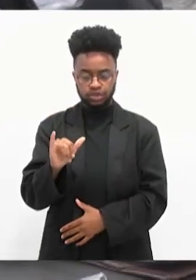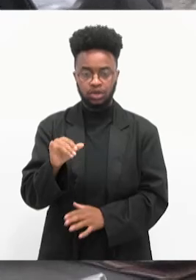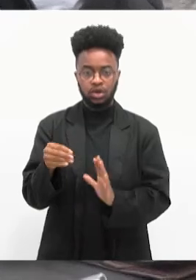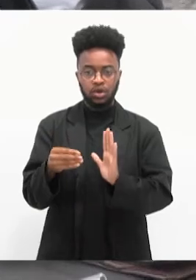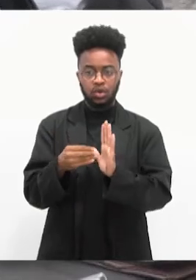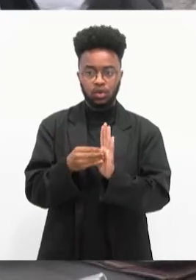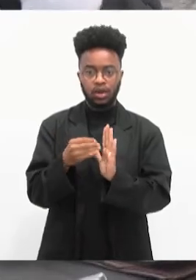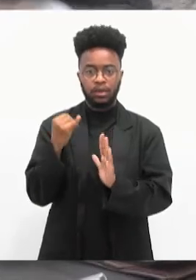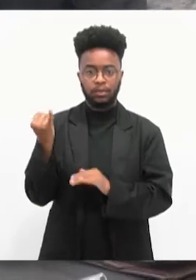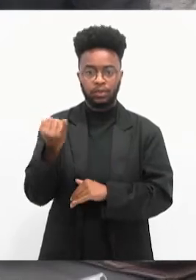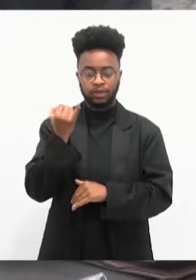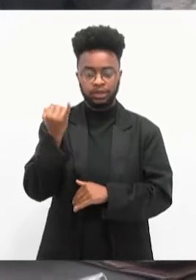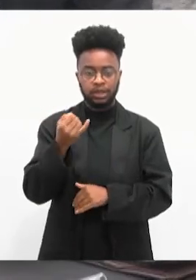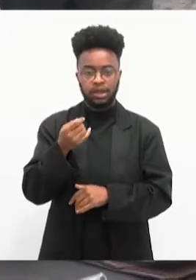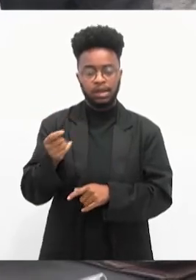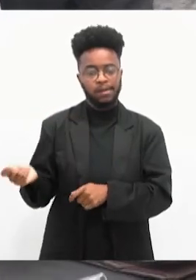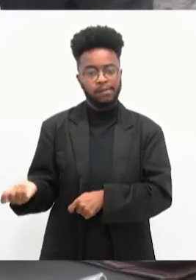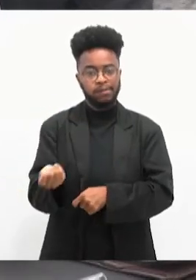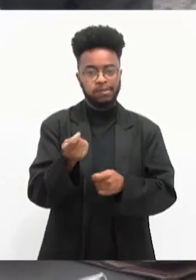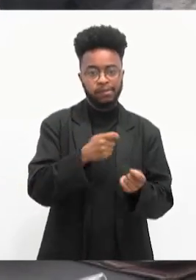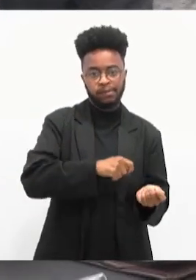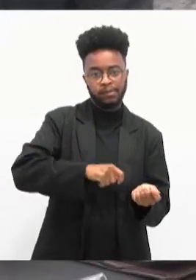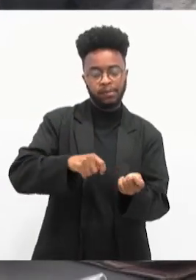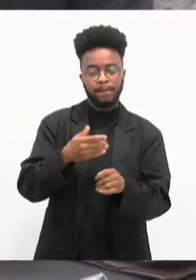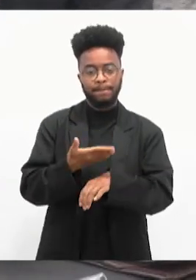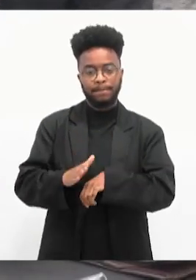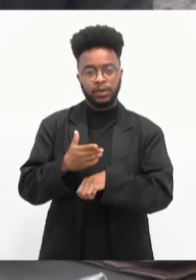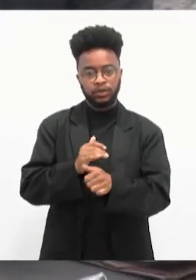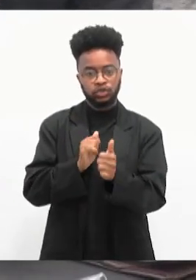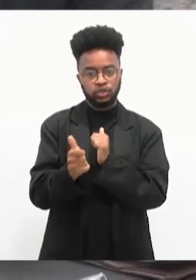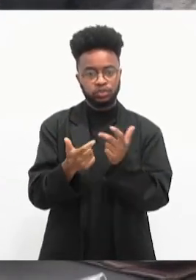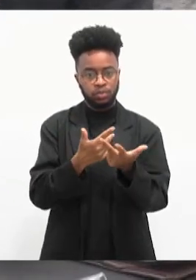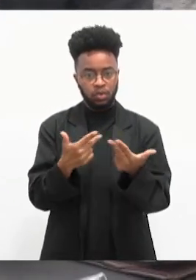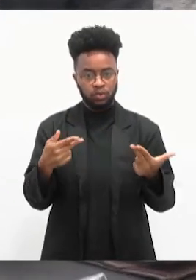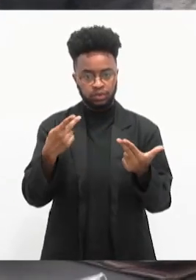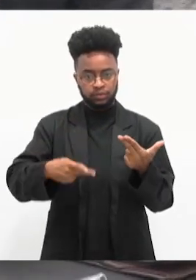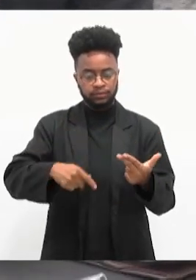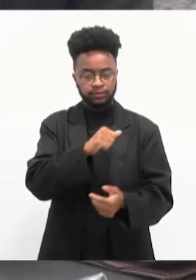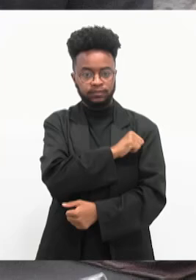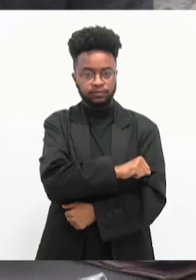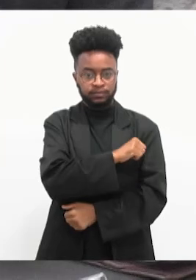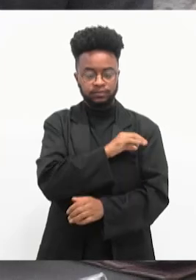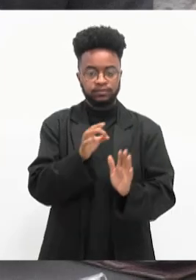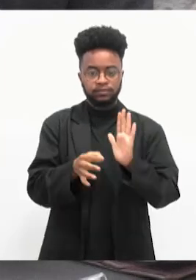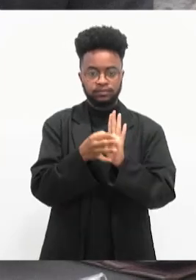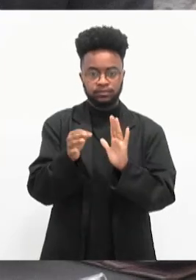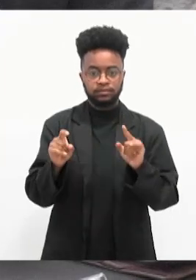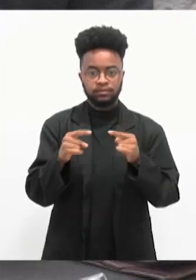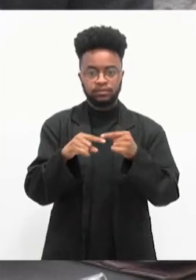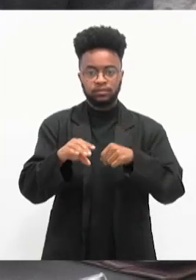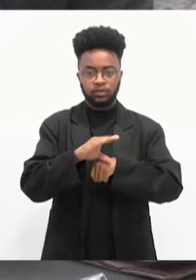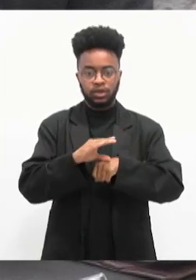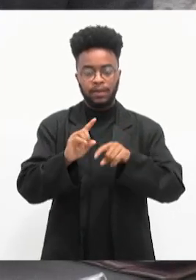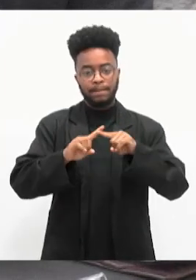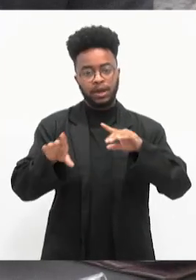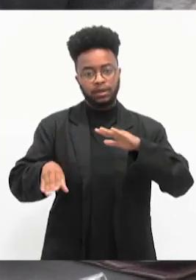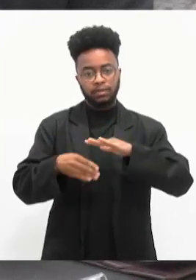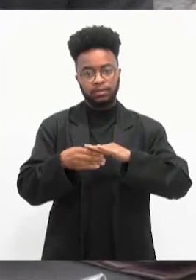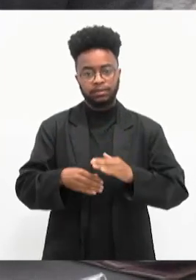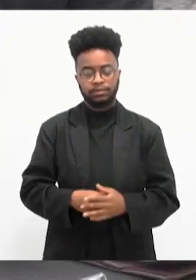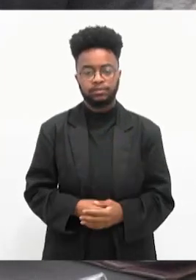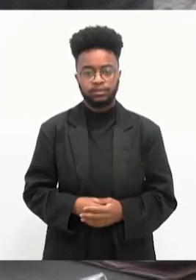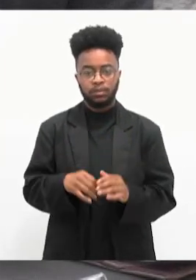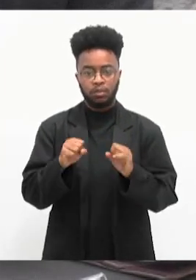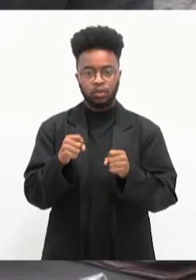relevância do beach tênis como prática esportiva e de lazer no Estado do Rio de Janeiro. Parecer pela constitucionalidade com emenda.